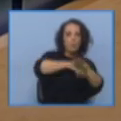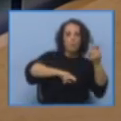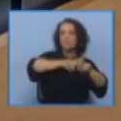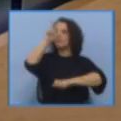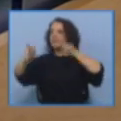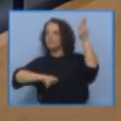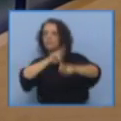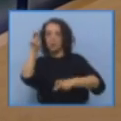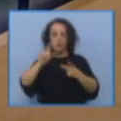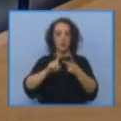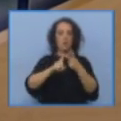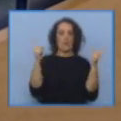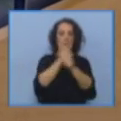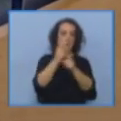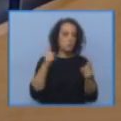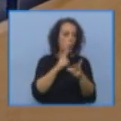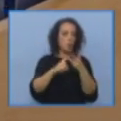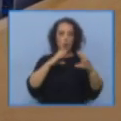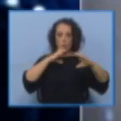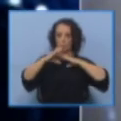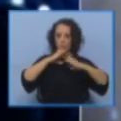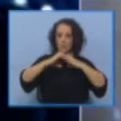as vias de comunicação, os meios de transportes